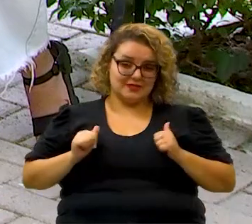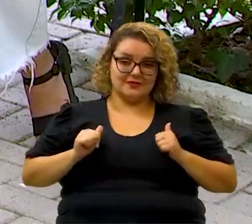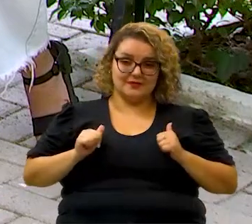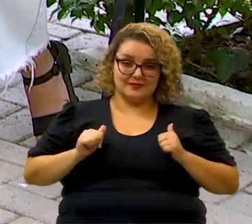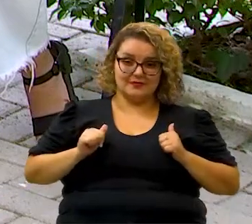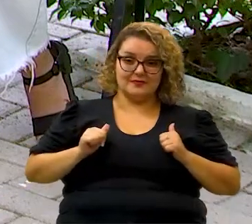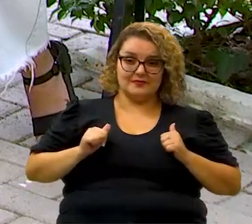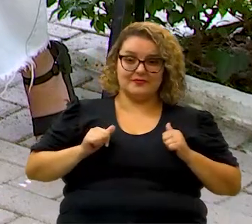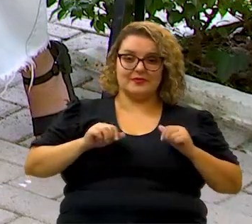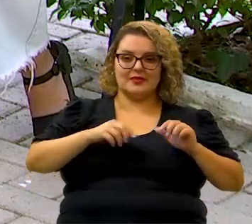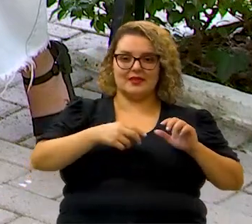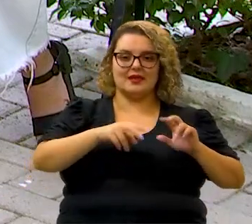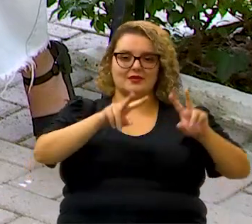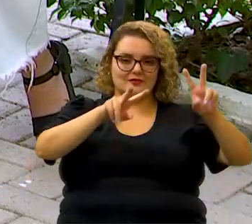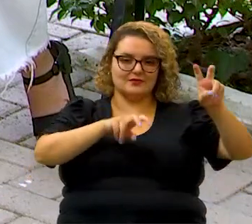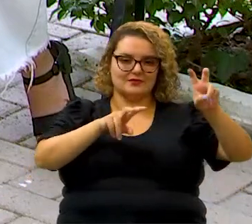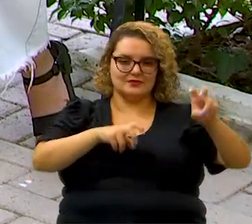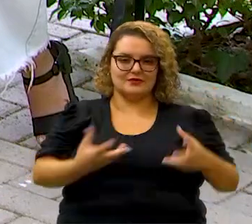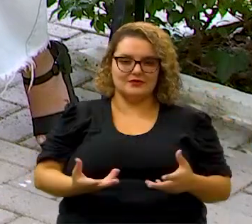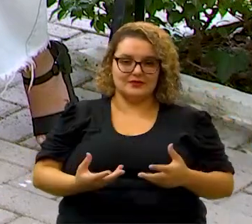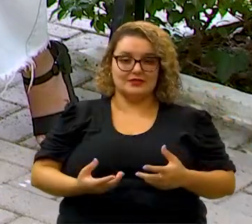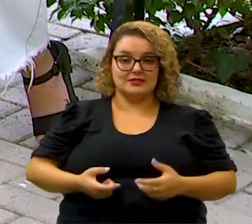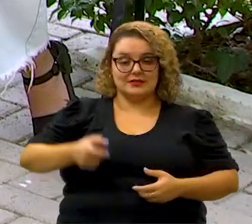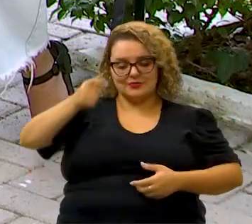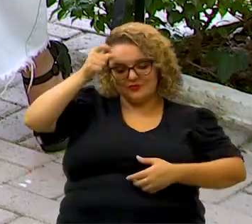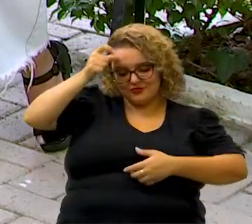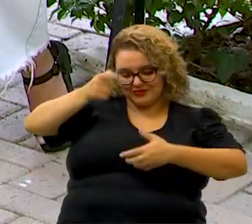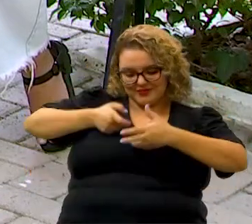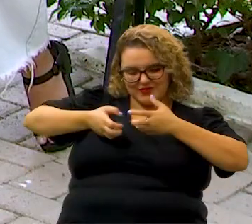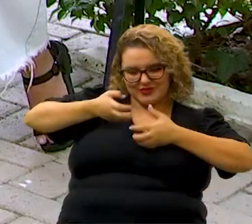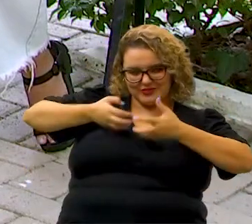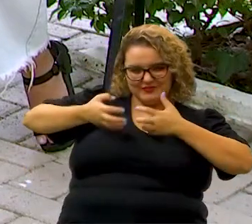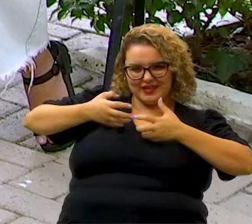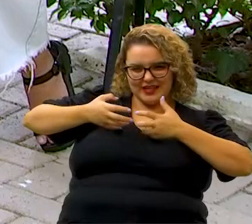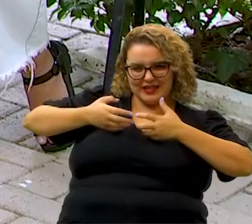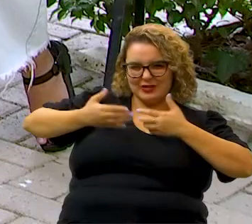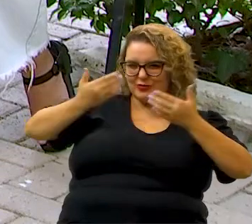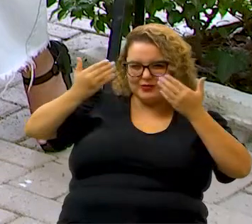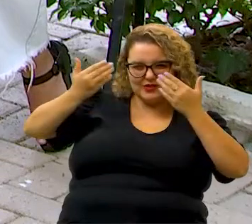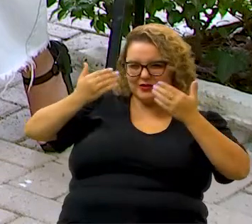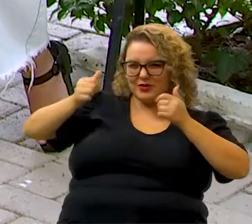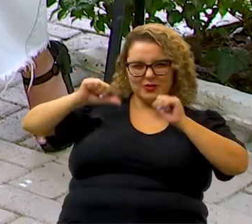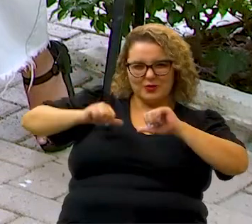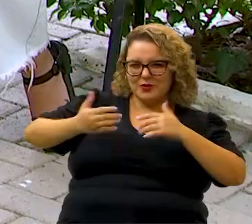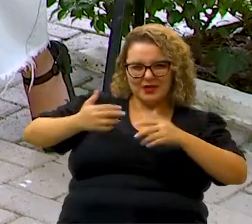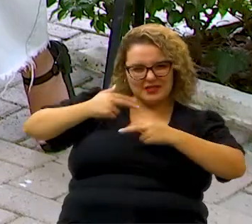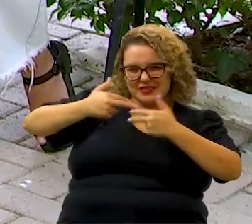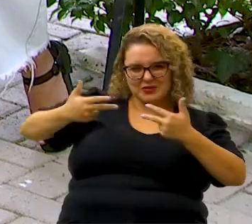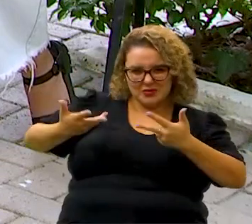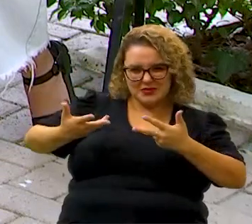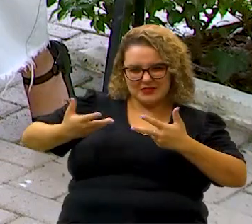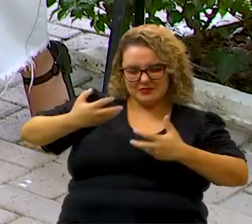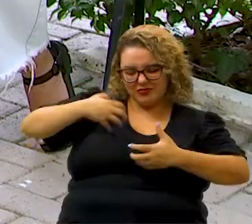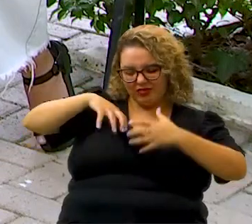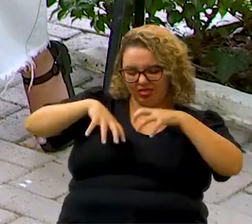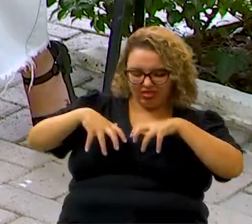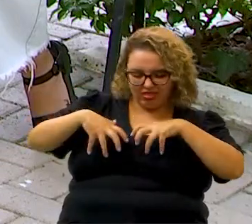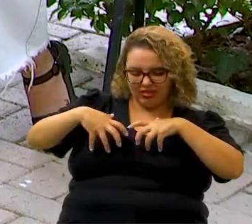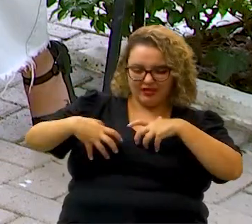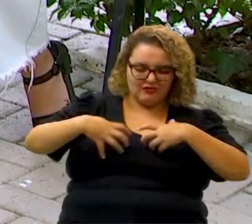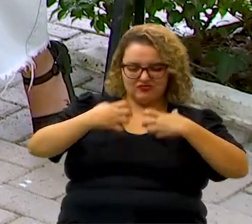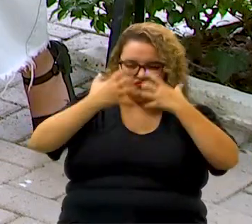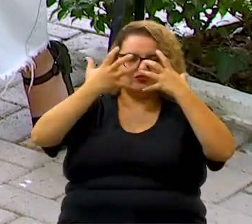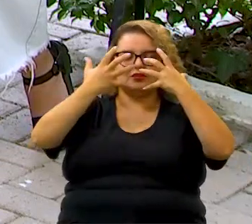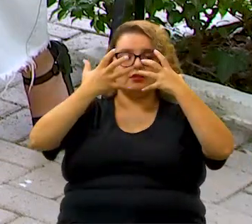tem um ditado que diz que é a oficina do diabo, que são os nossos demônios internos e até por uma falta mesmo de estímulo, né,